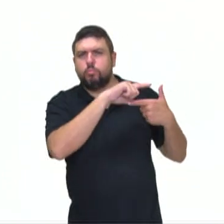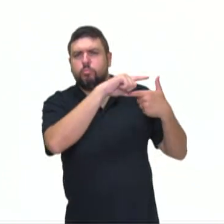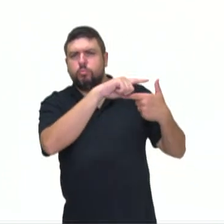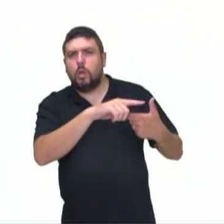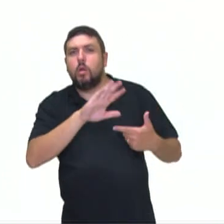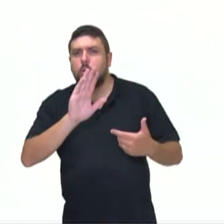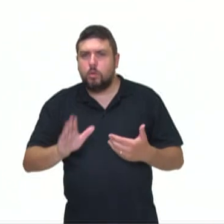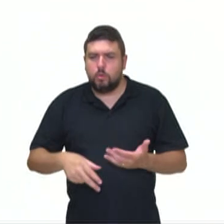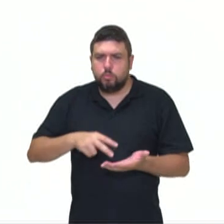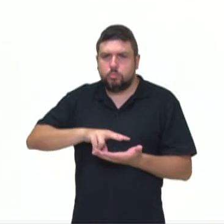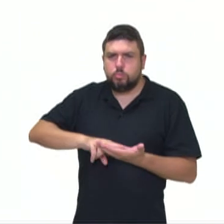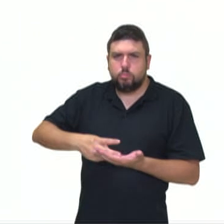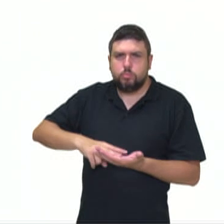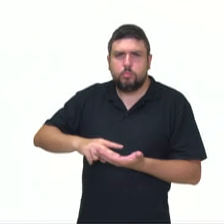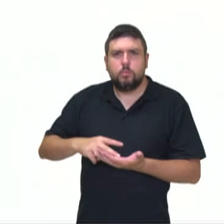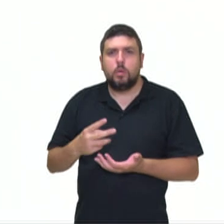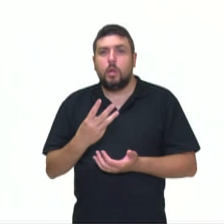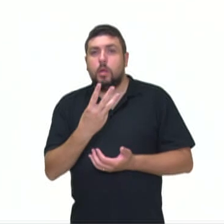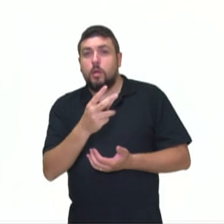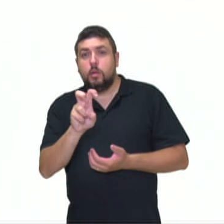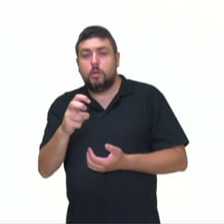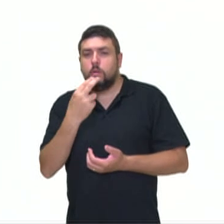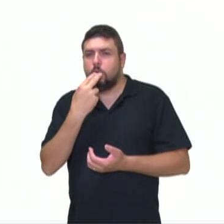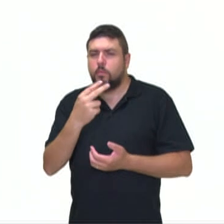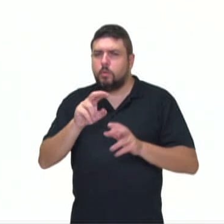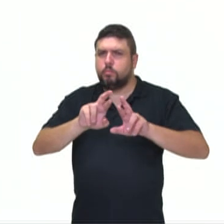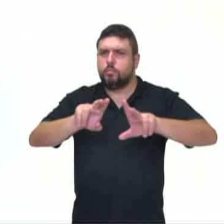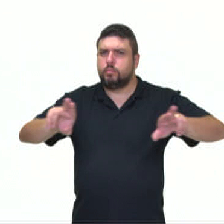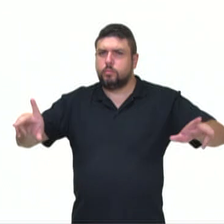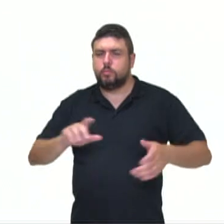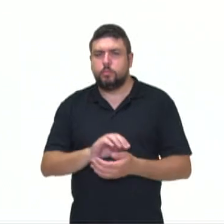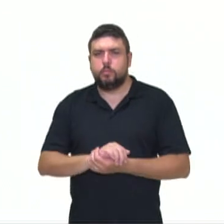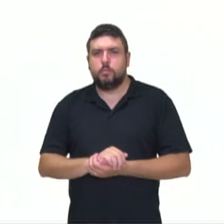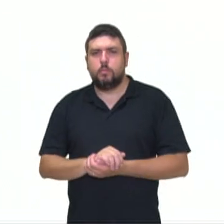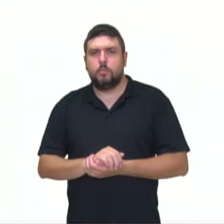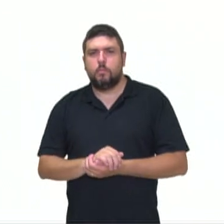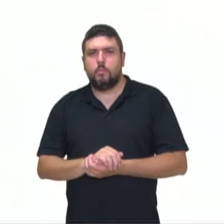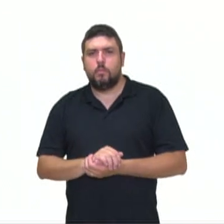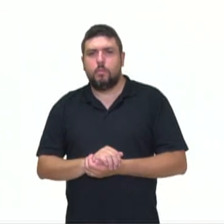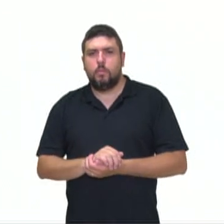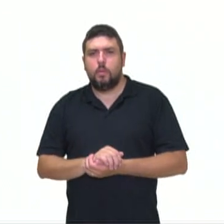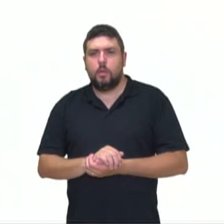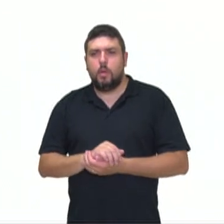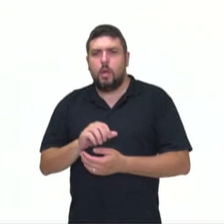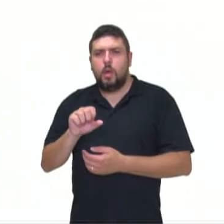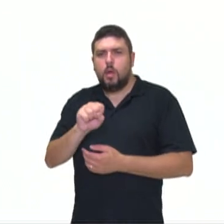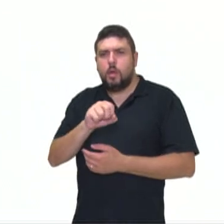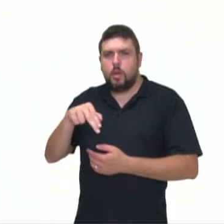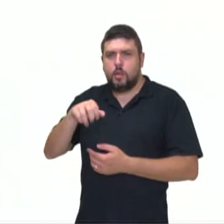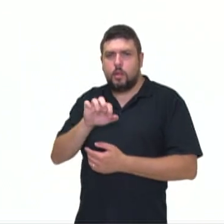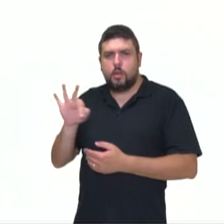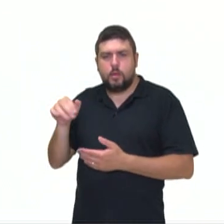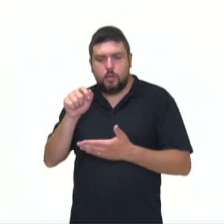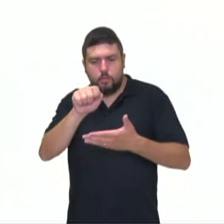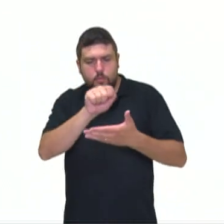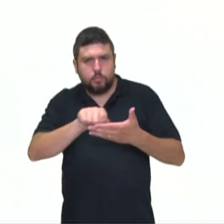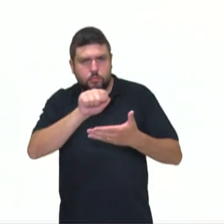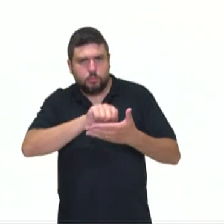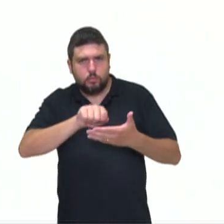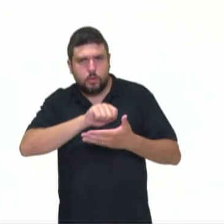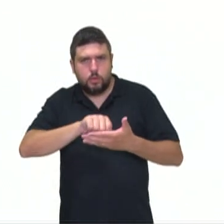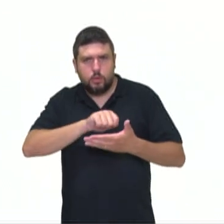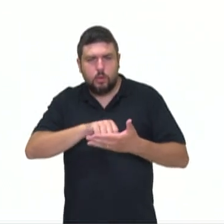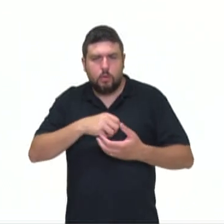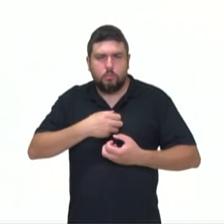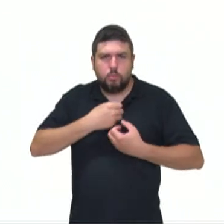35 línguas. O tempo que Skármeta levou para escrever O Carteiro e o Poeta foi suficiente para o peruano